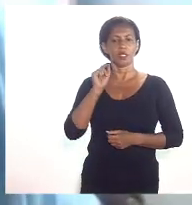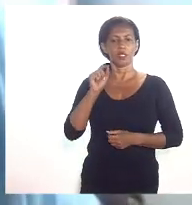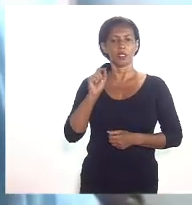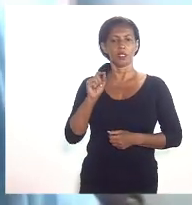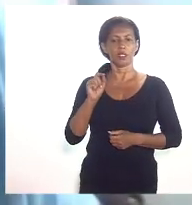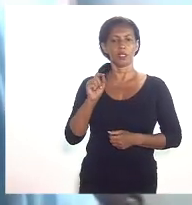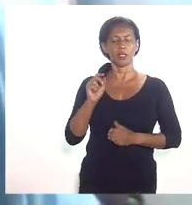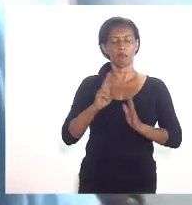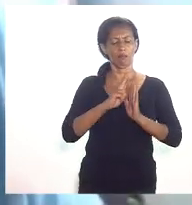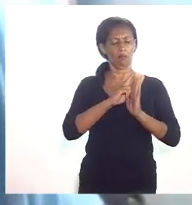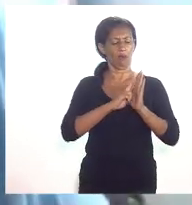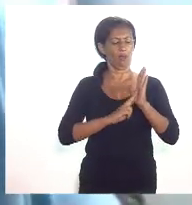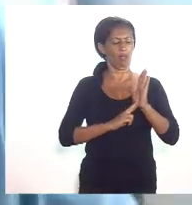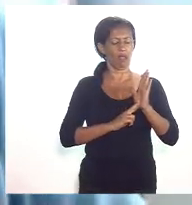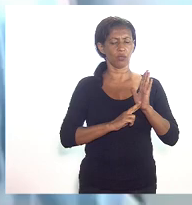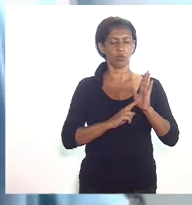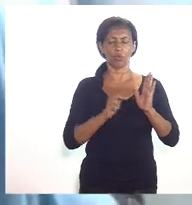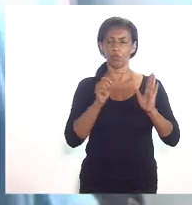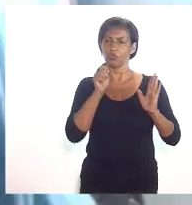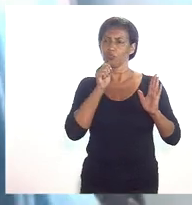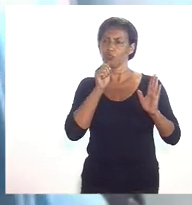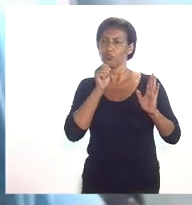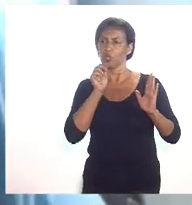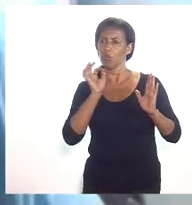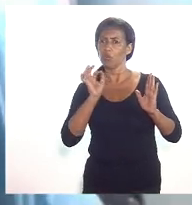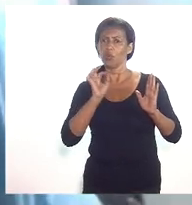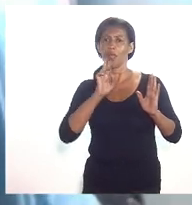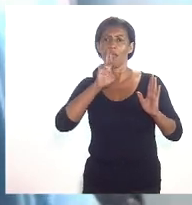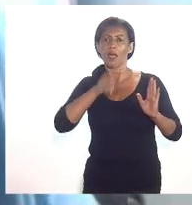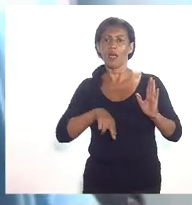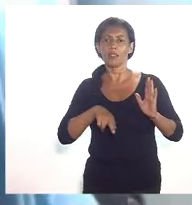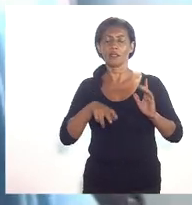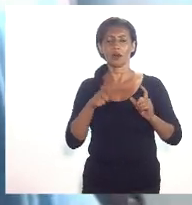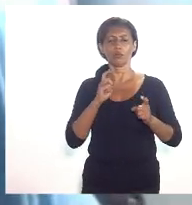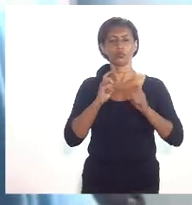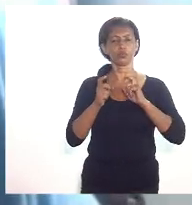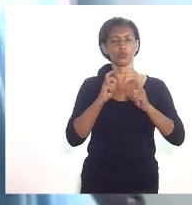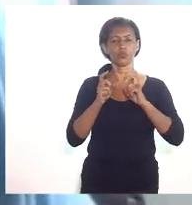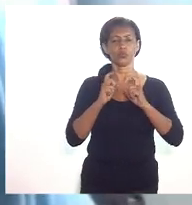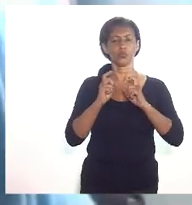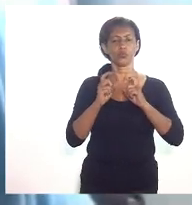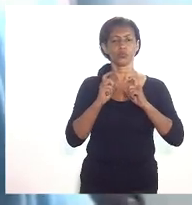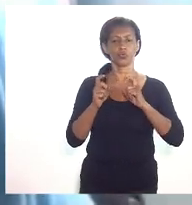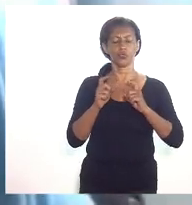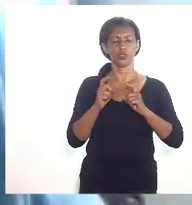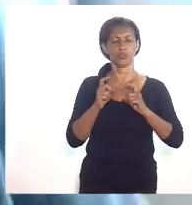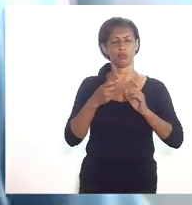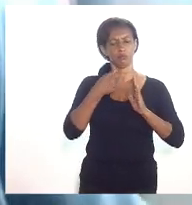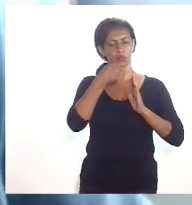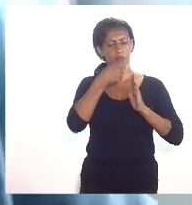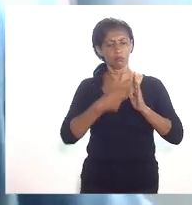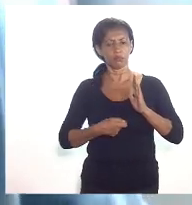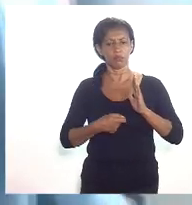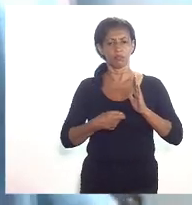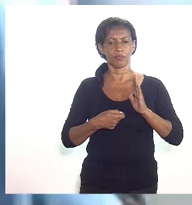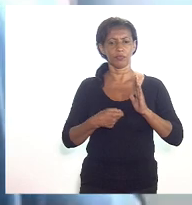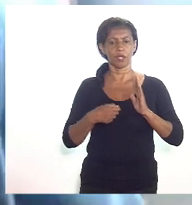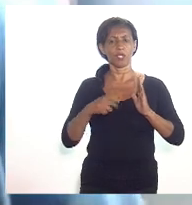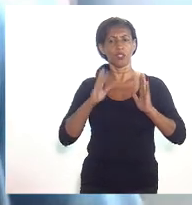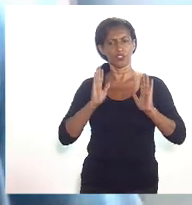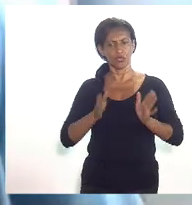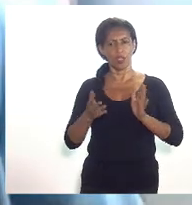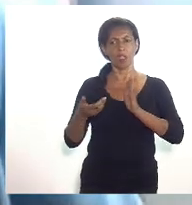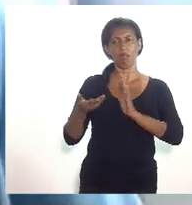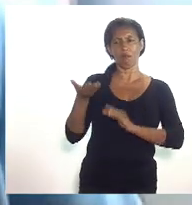ausência do relator não era a razão para não discutir a questão, mesmo que houvesse voto divergente. Havia antes